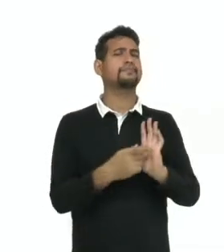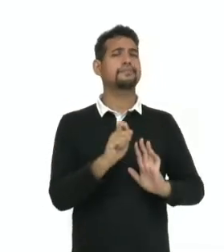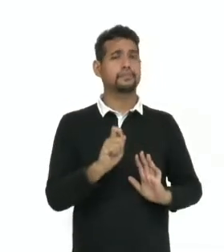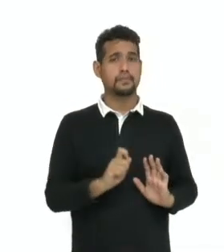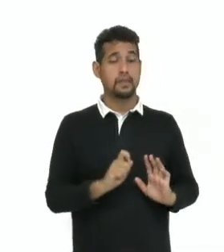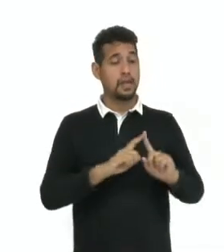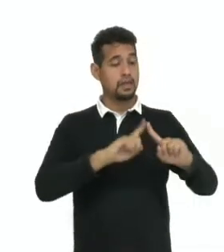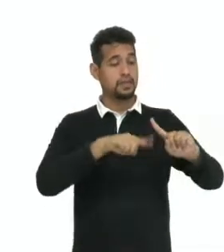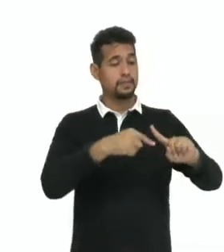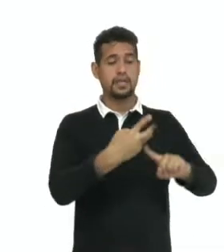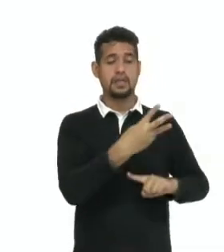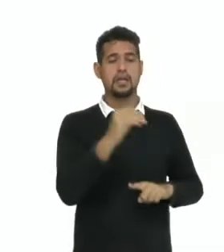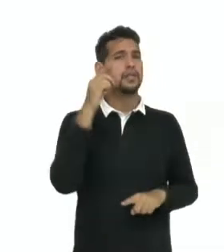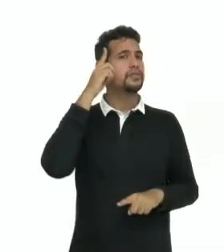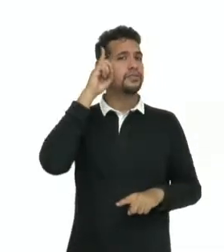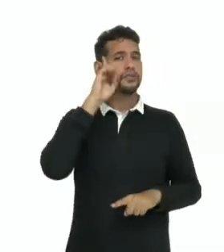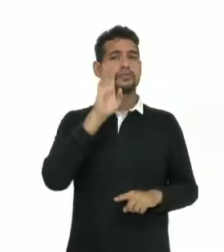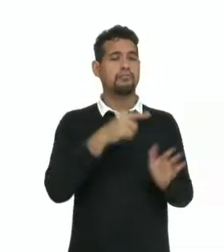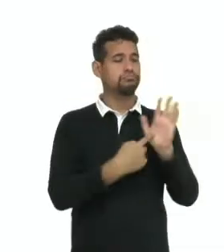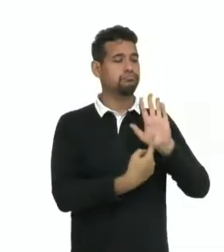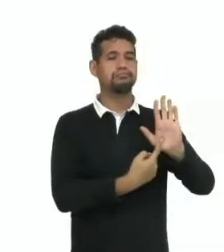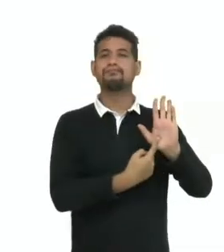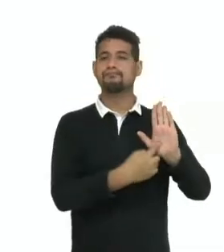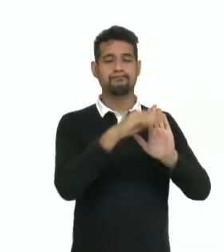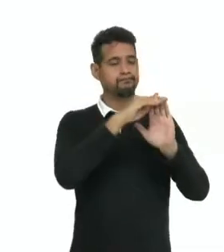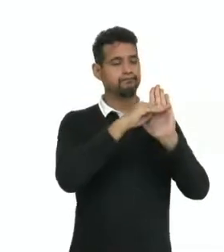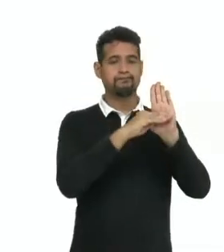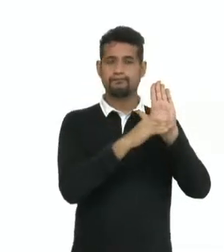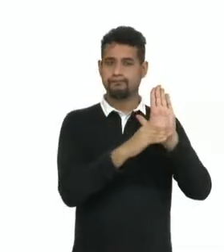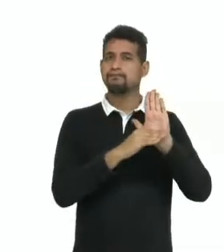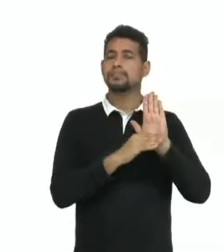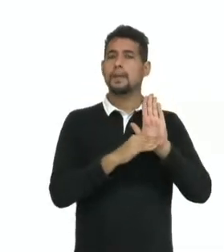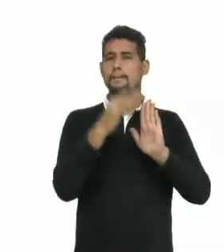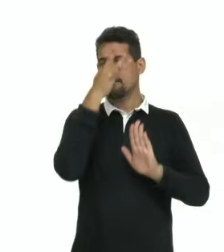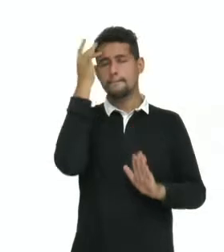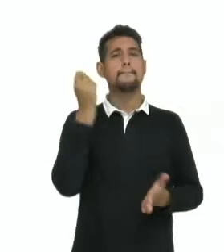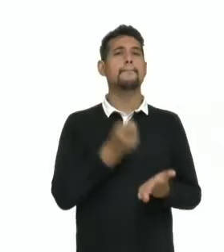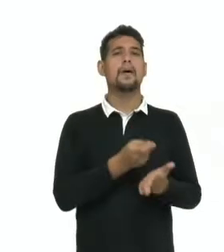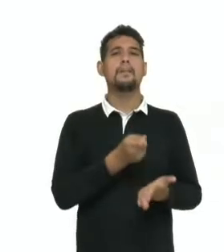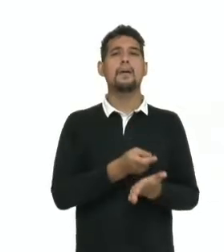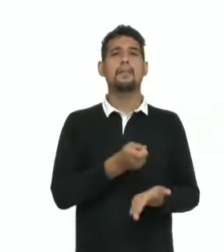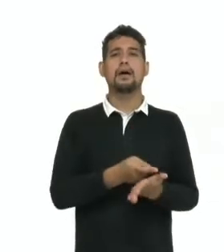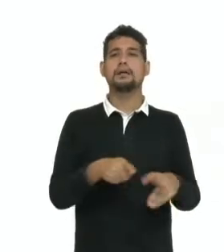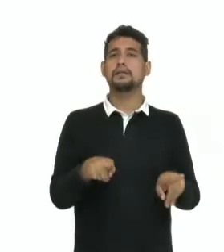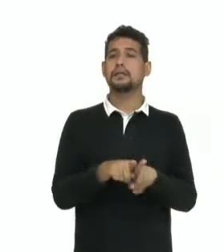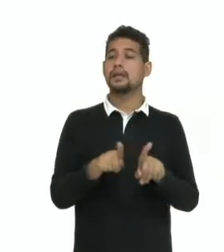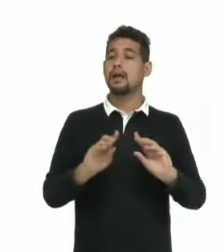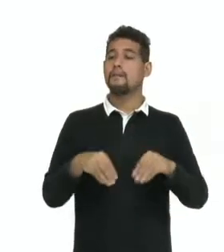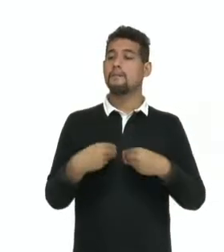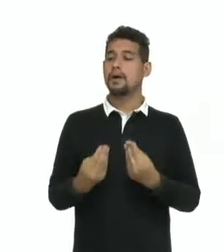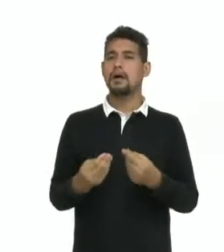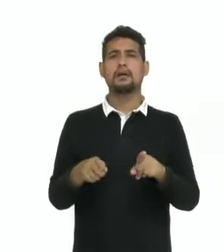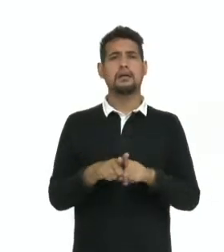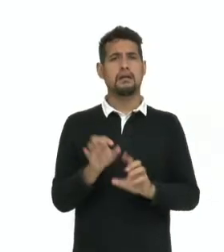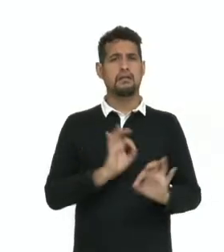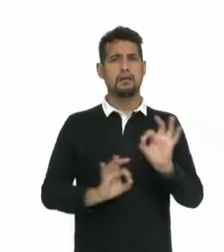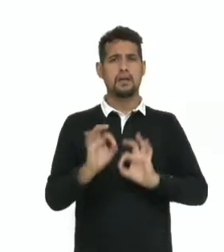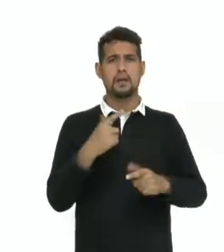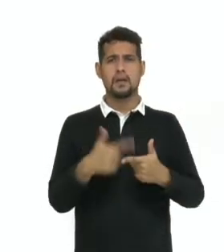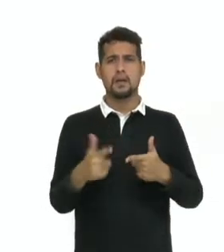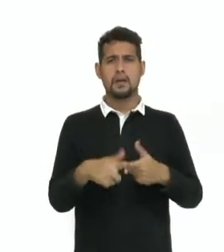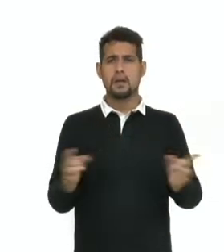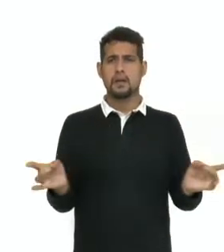mesmo após os 30 dias indicados pelo Código de Defesa do Consumidor, para quem o fornecedor resolva o